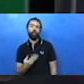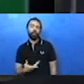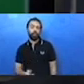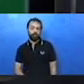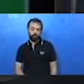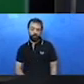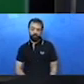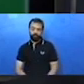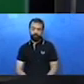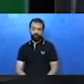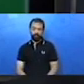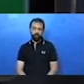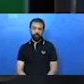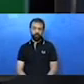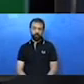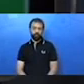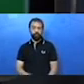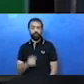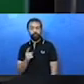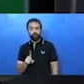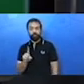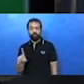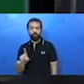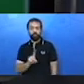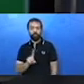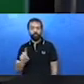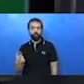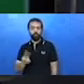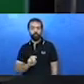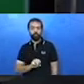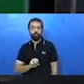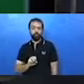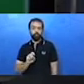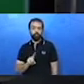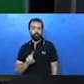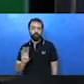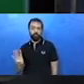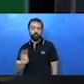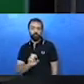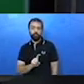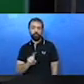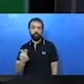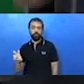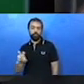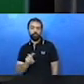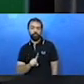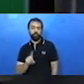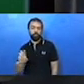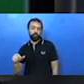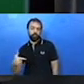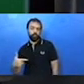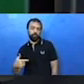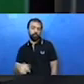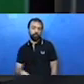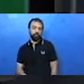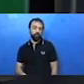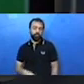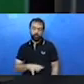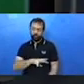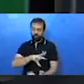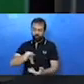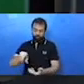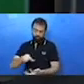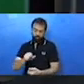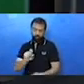estrelas? 11, 12, 13, olha lá embaixo, 14. Todas as estrelinhas